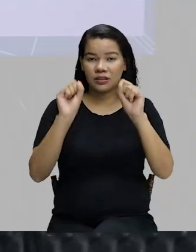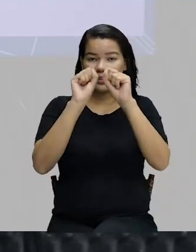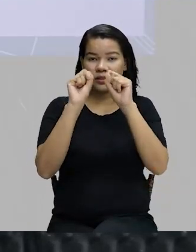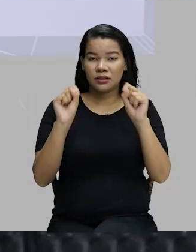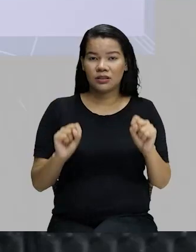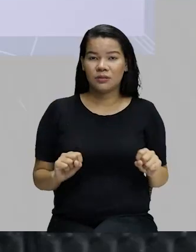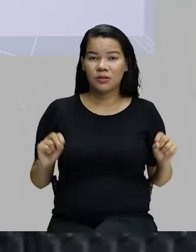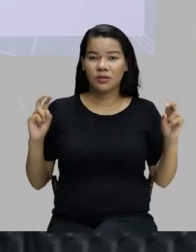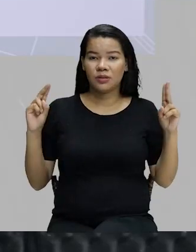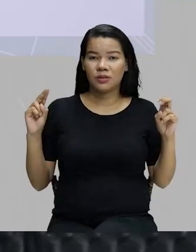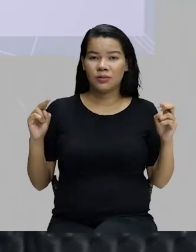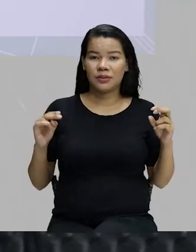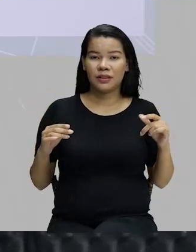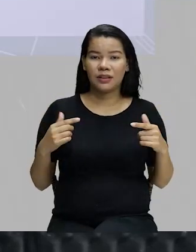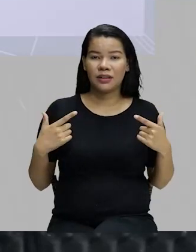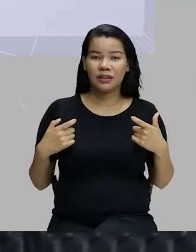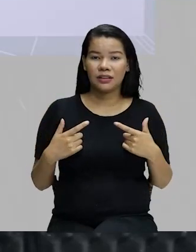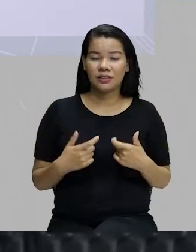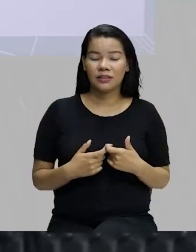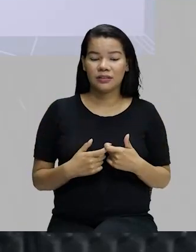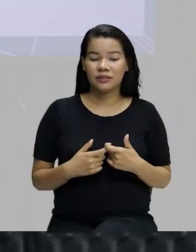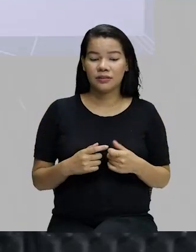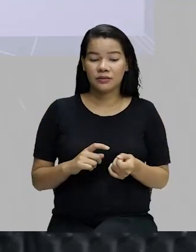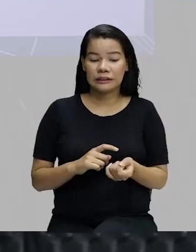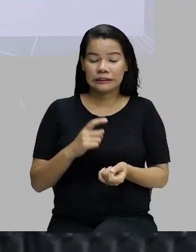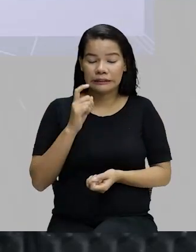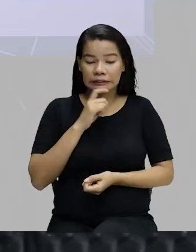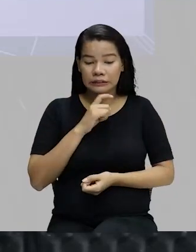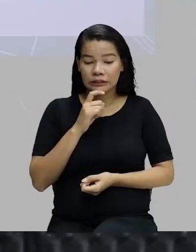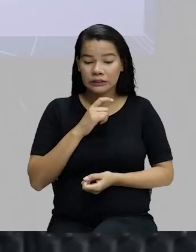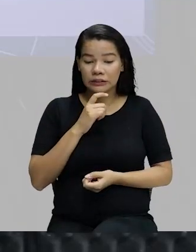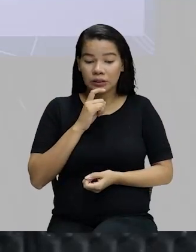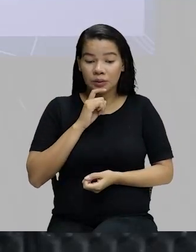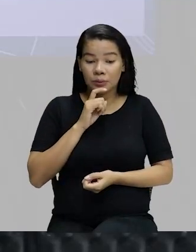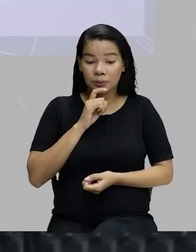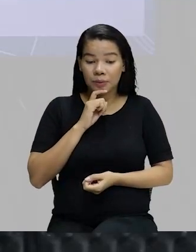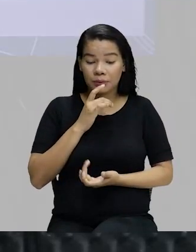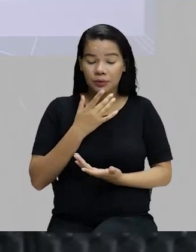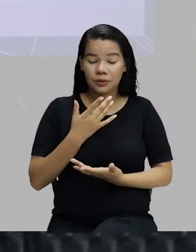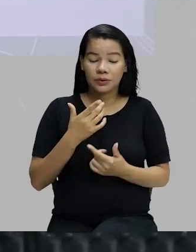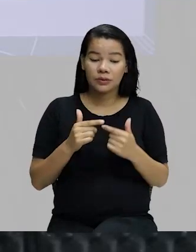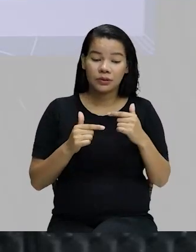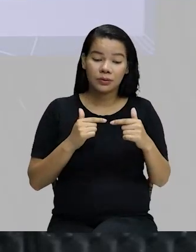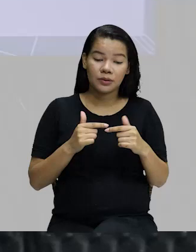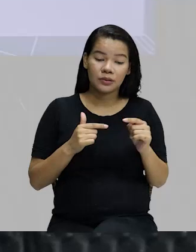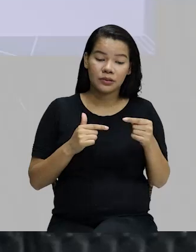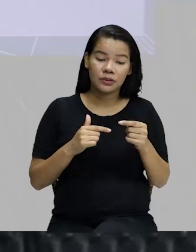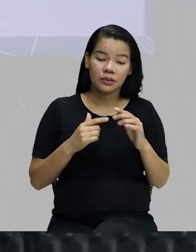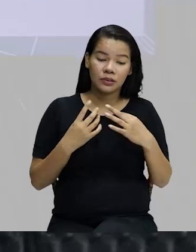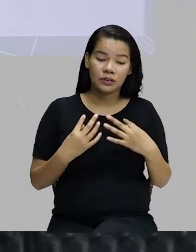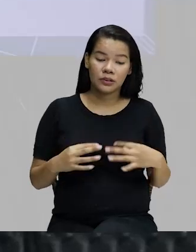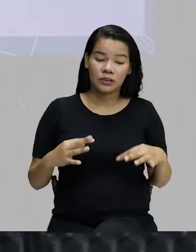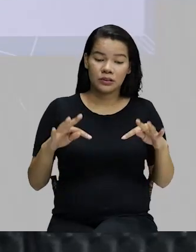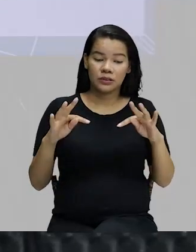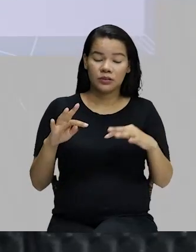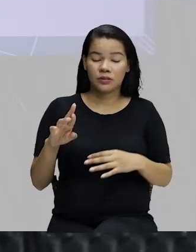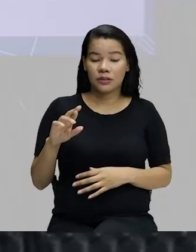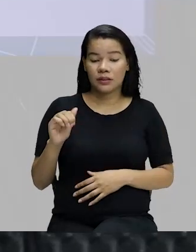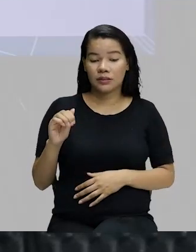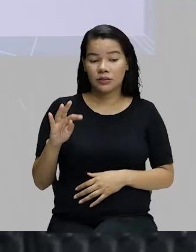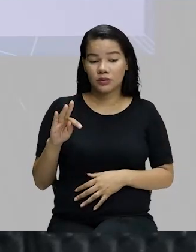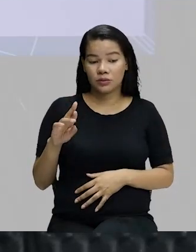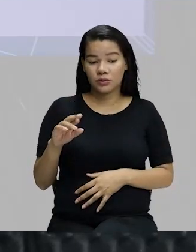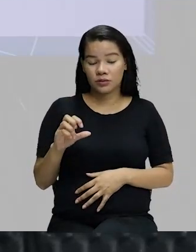Soviética, ela trabalhou muito essa tecnologia dos reatores nucleares e também da